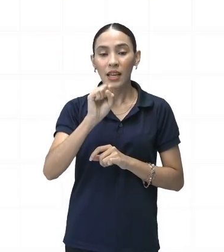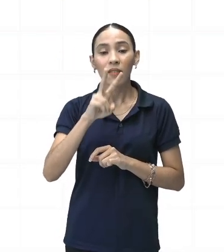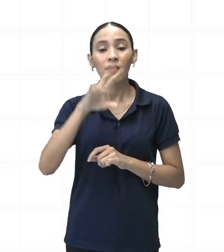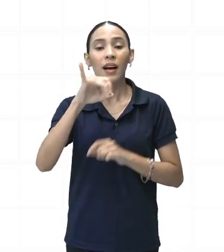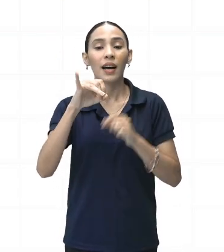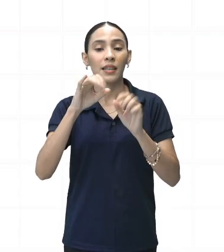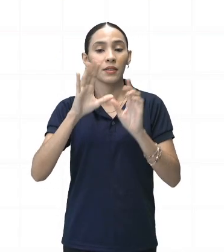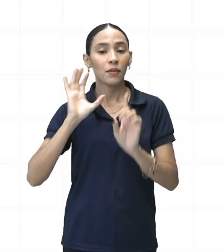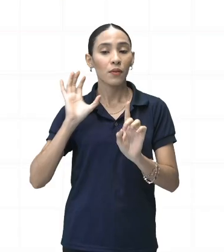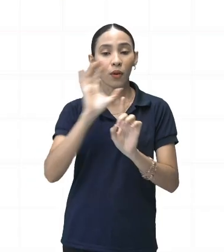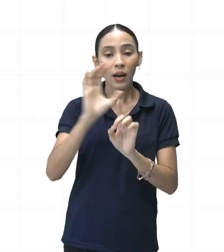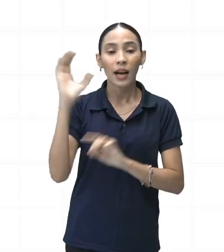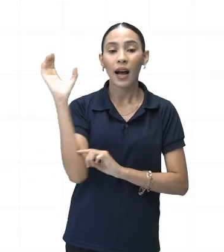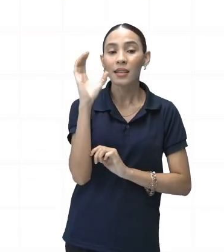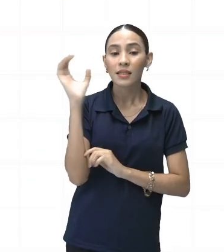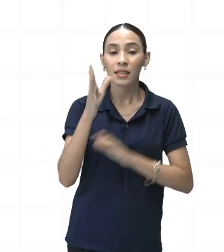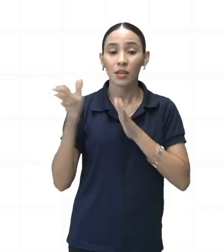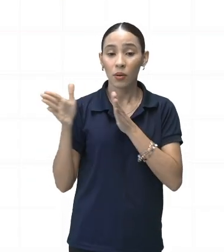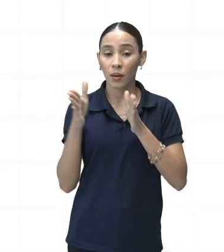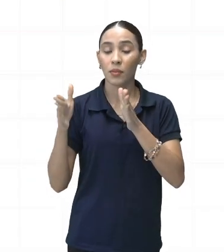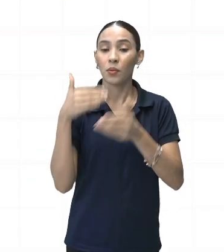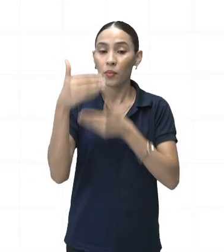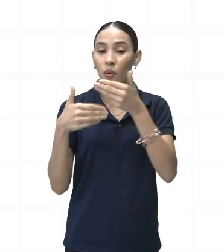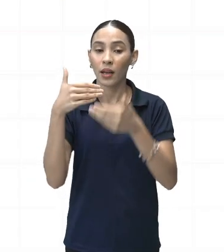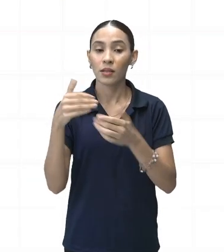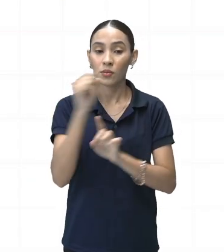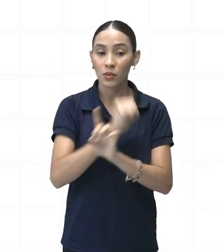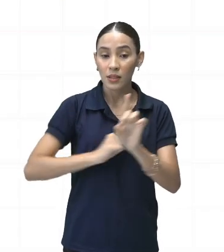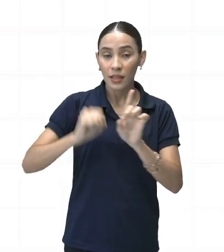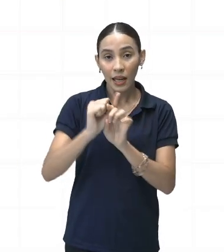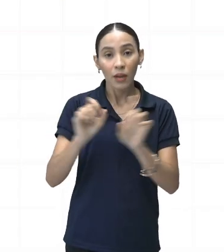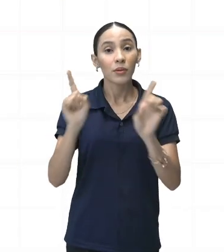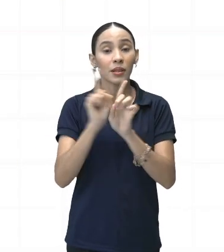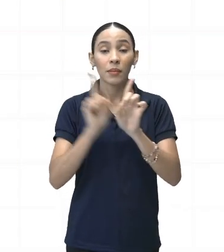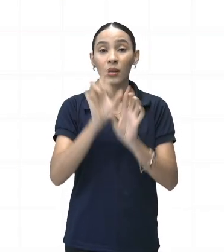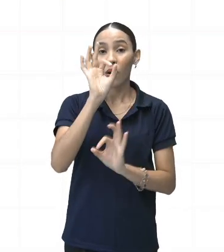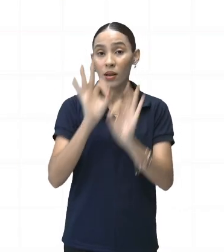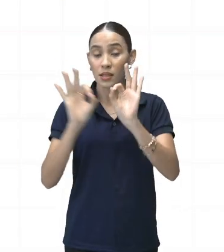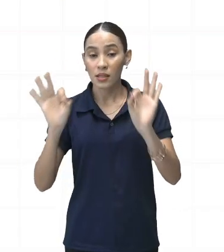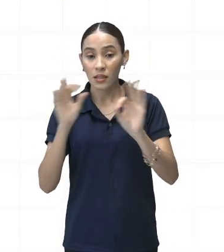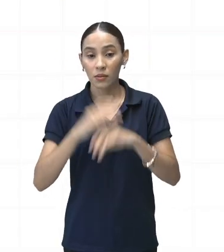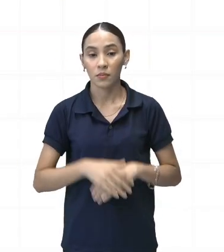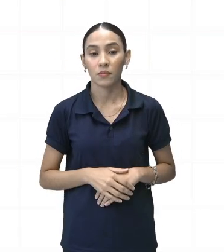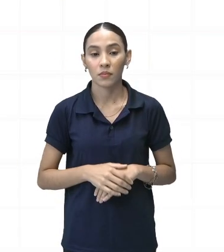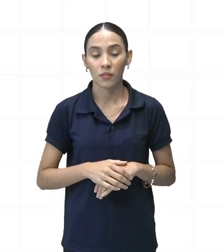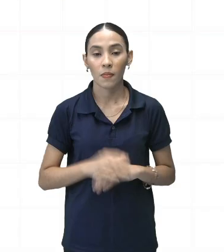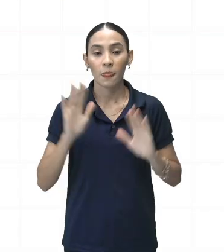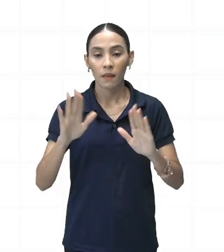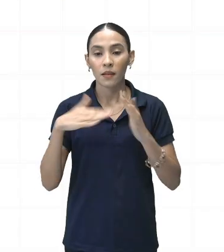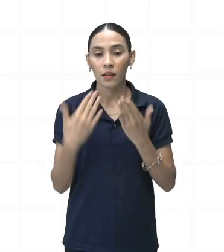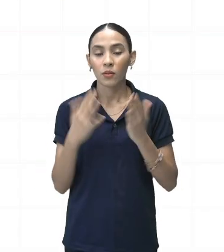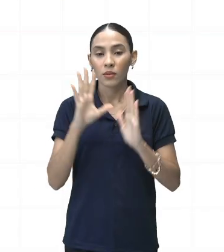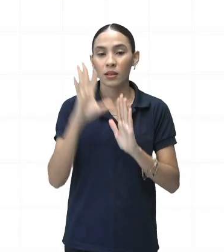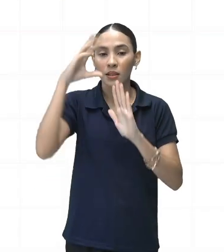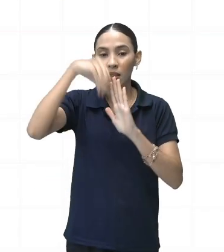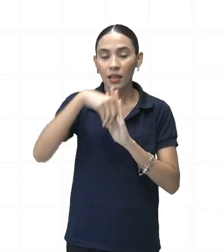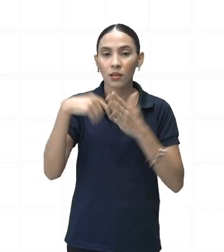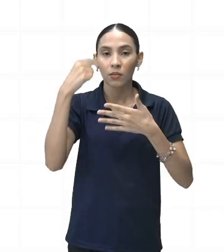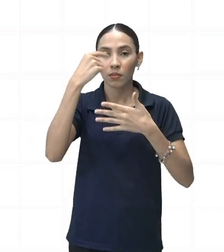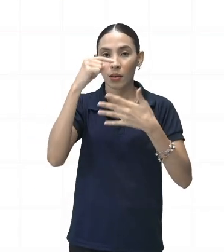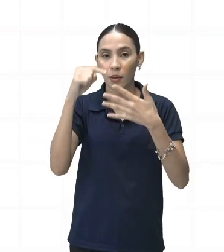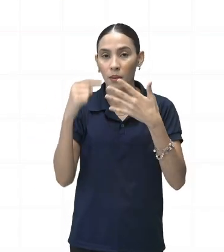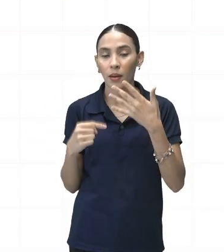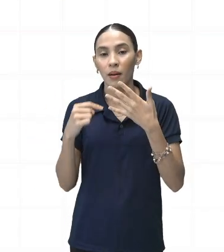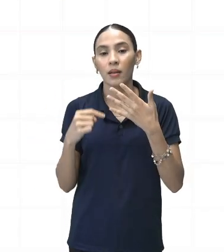a ciência como caminho para o progresso social e a ordem. Então, né, dentre esses fatores, vamos